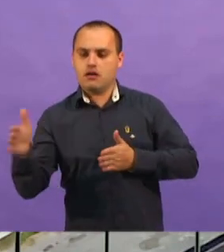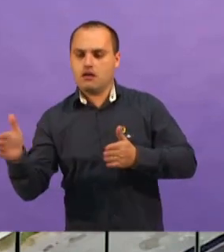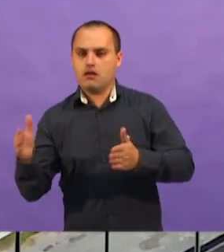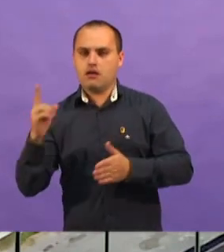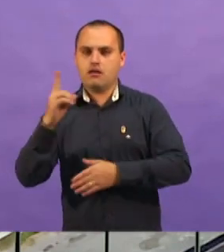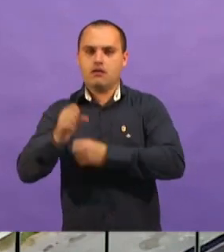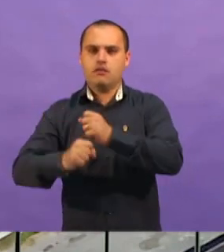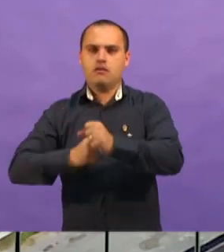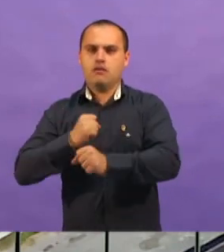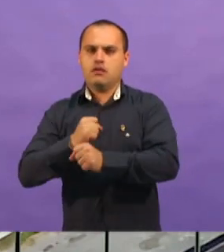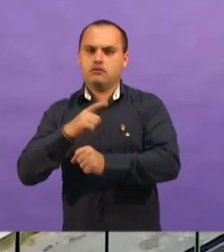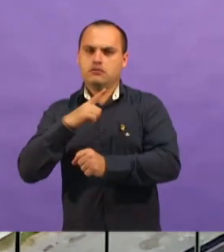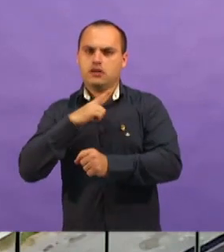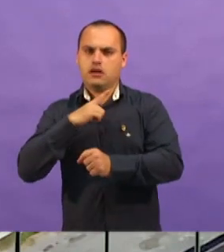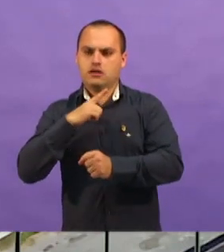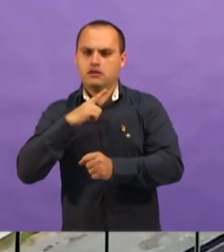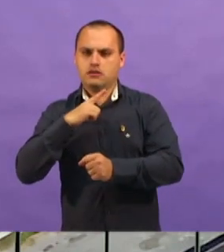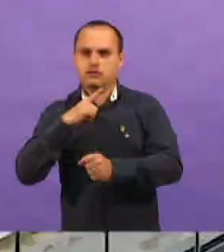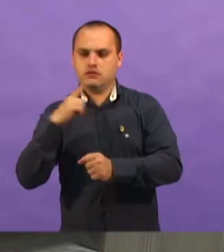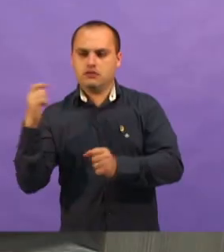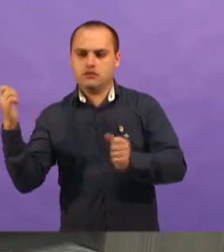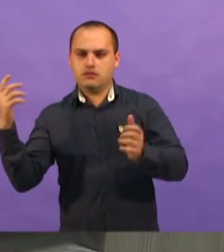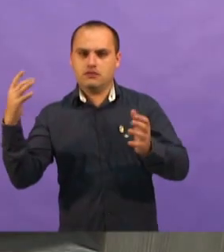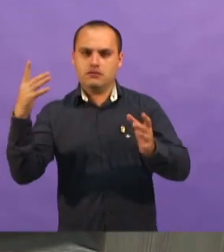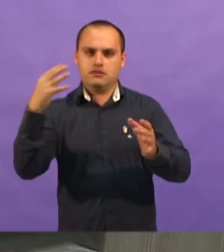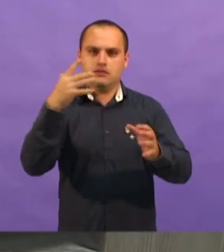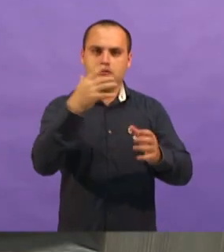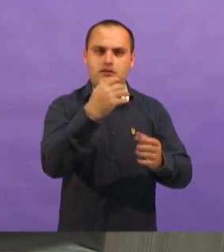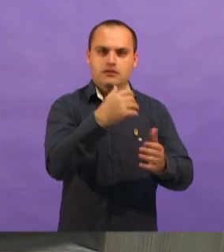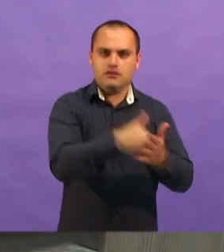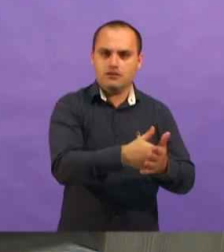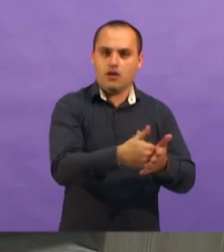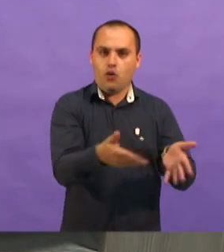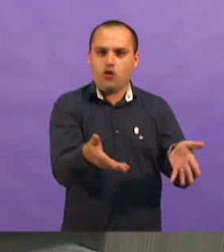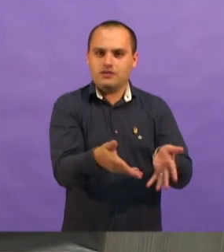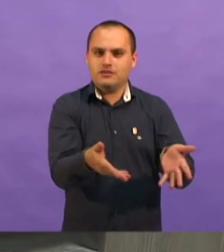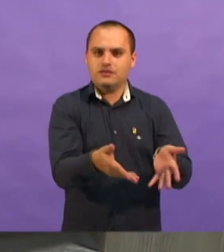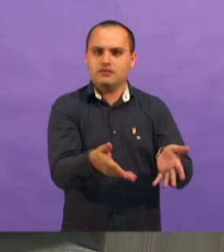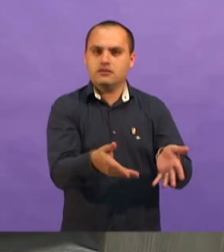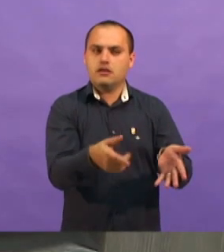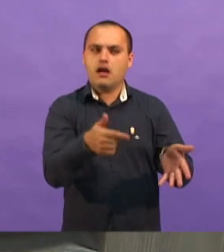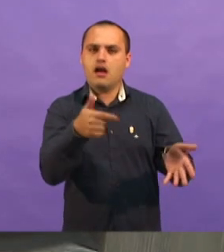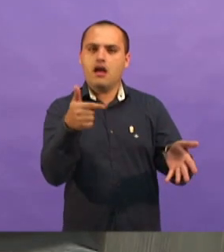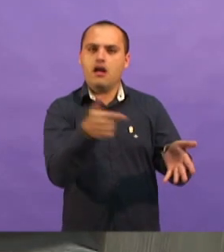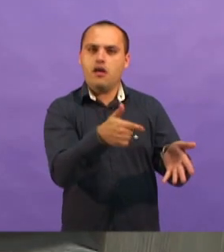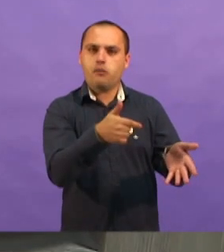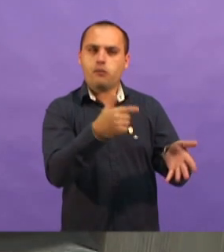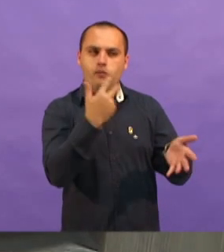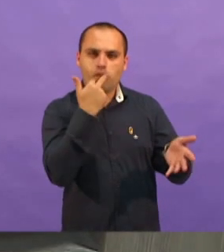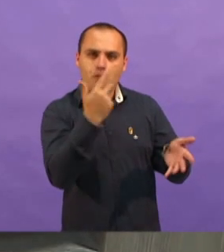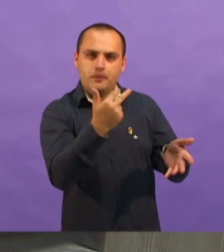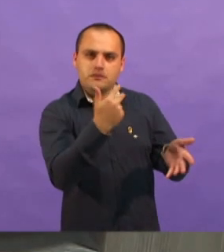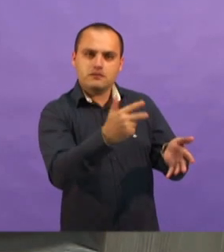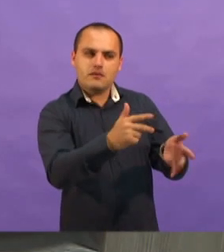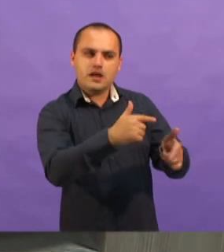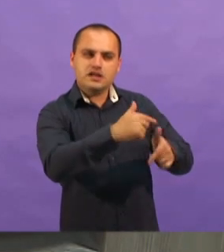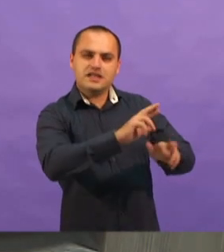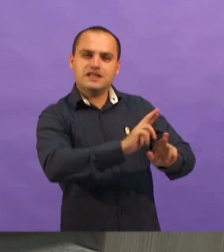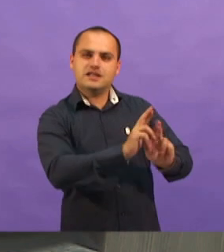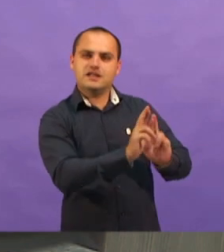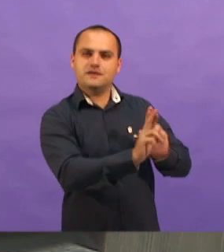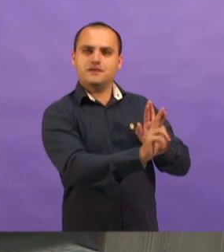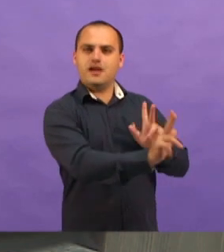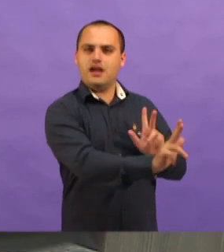desses anos, eu acho que o algo diferente vai ser o tratamento que eu vou dar a cada artigo, a cada poema, a